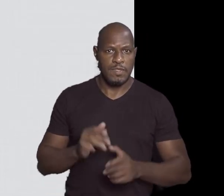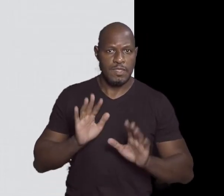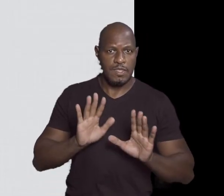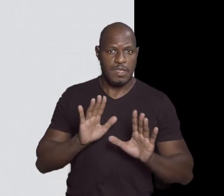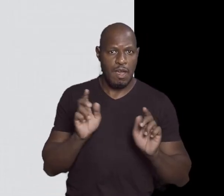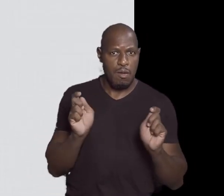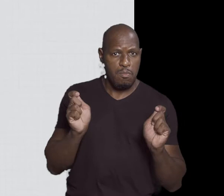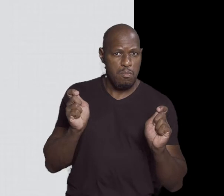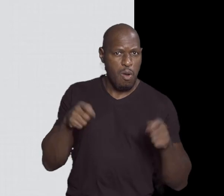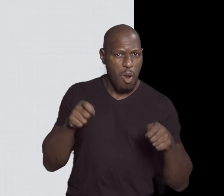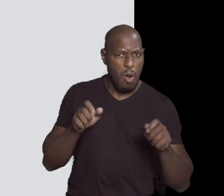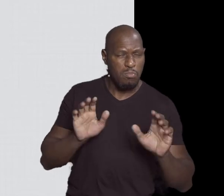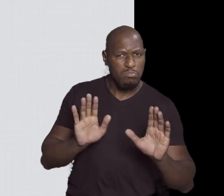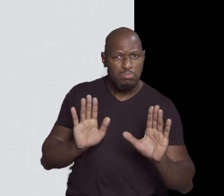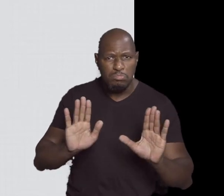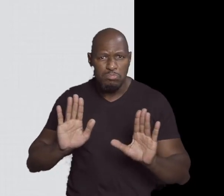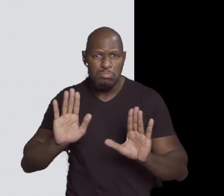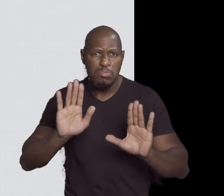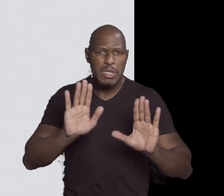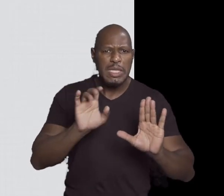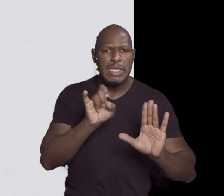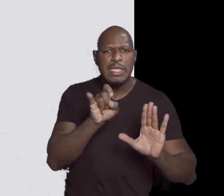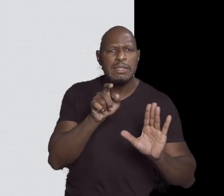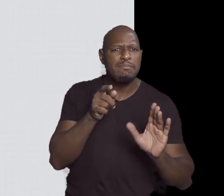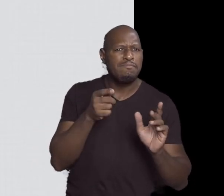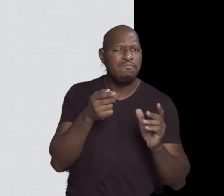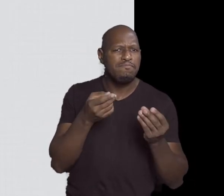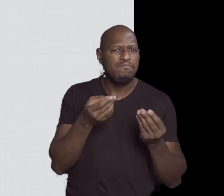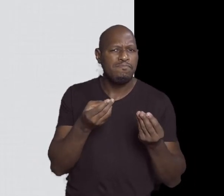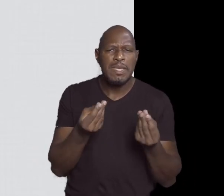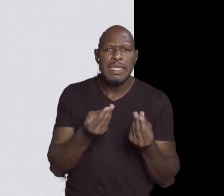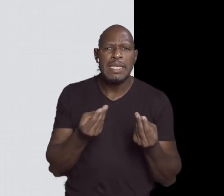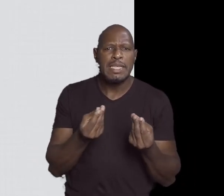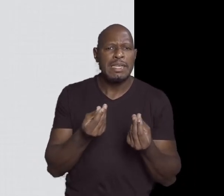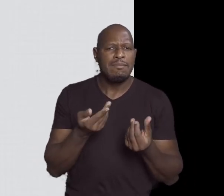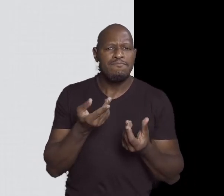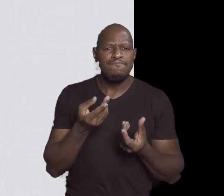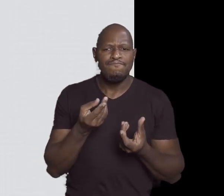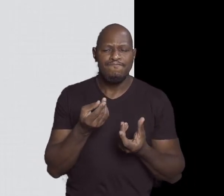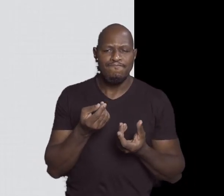manter a possibilidade de caso de